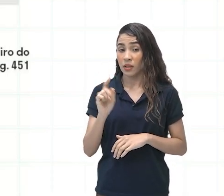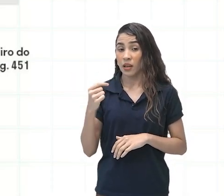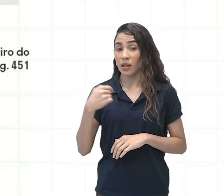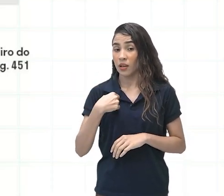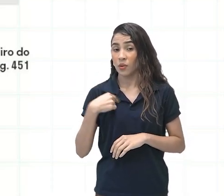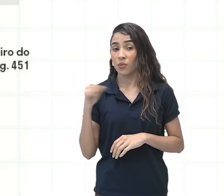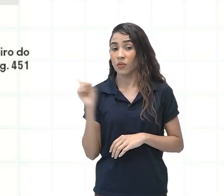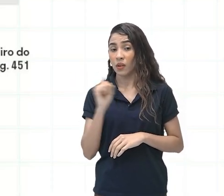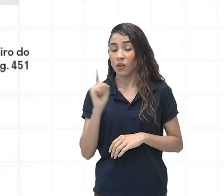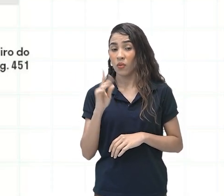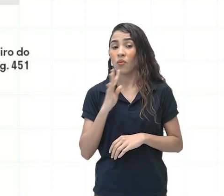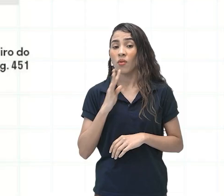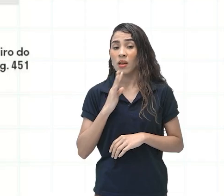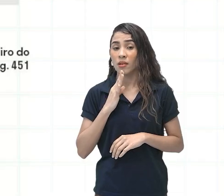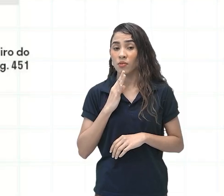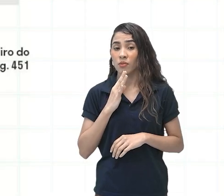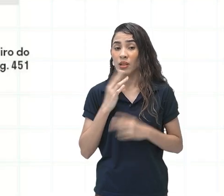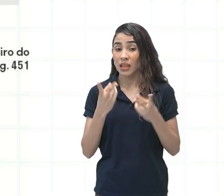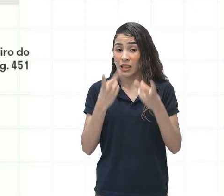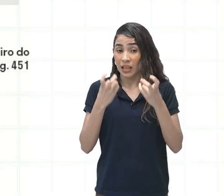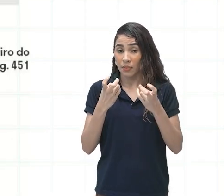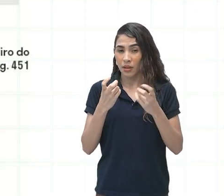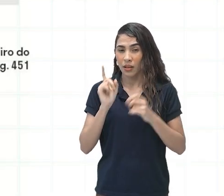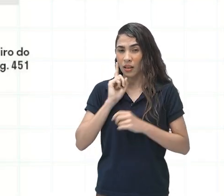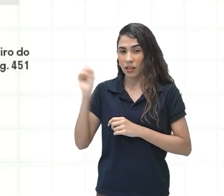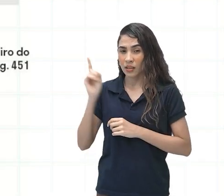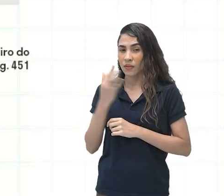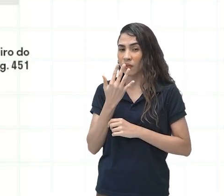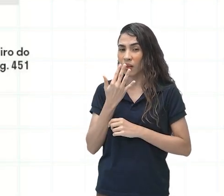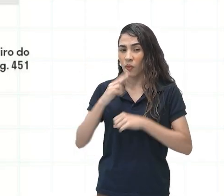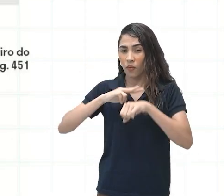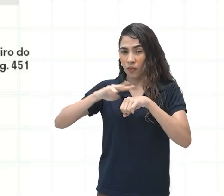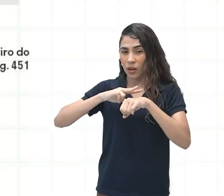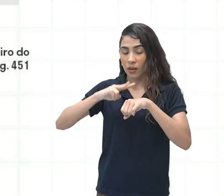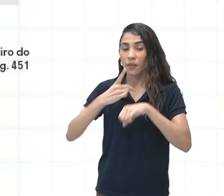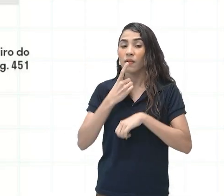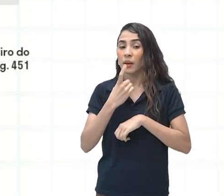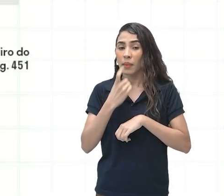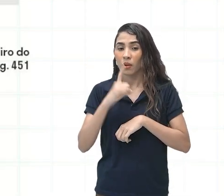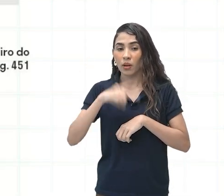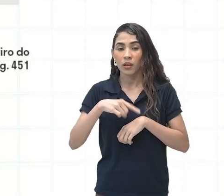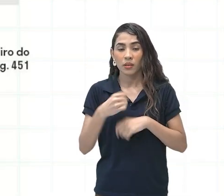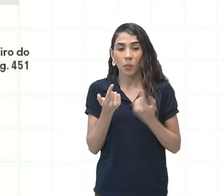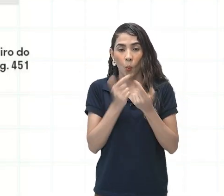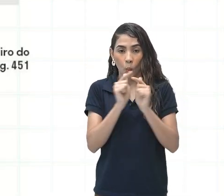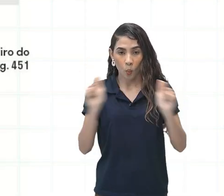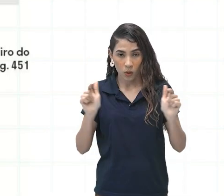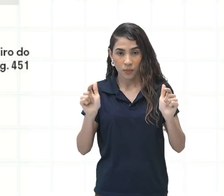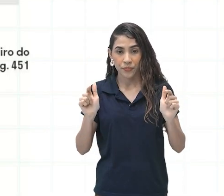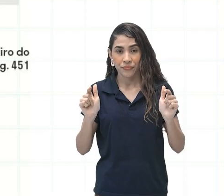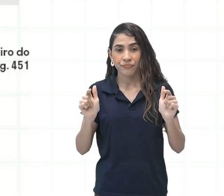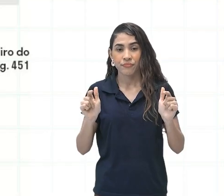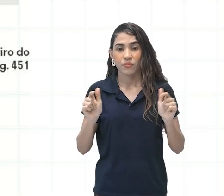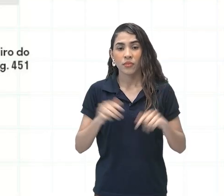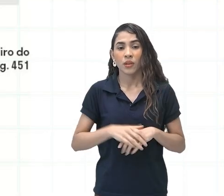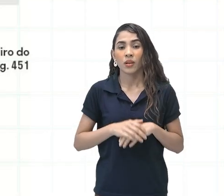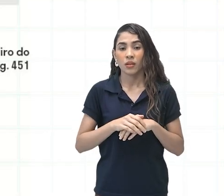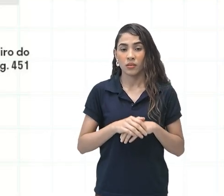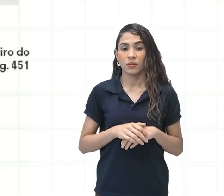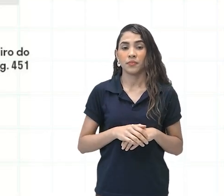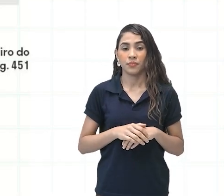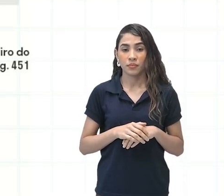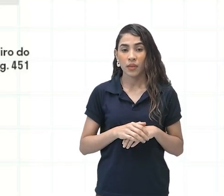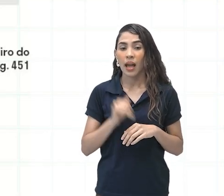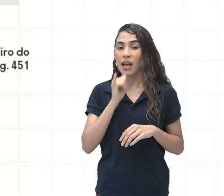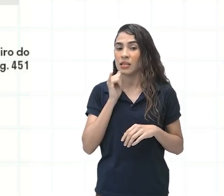conheço. Lembram-se, né, que este sinal significa o sinal de vazio. A gente usa a marcação aí para demonstrar que o espaço